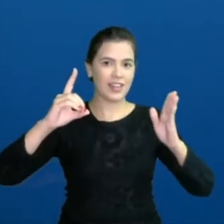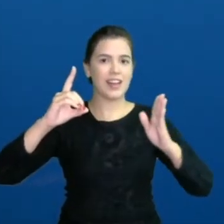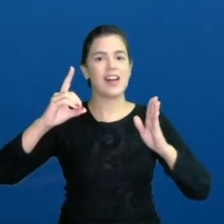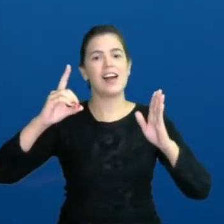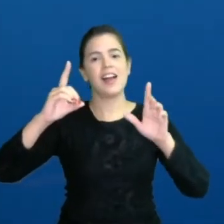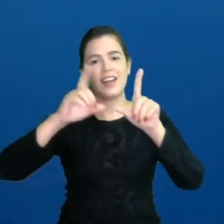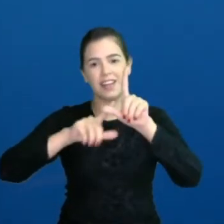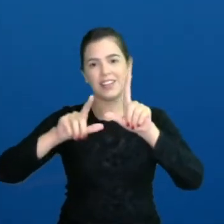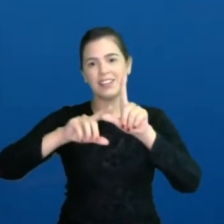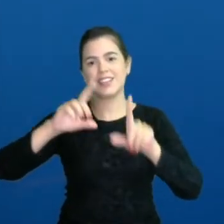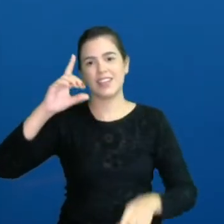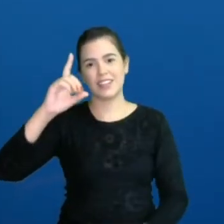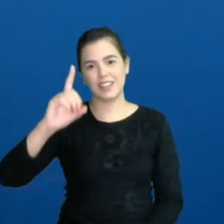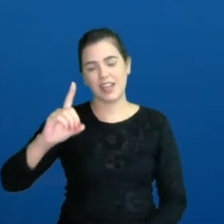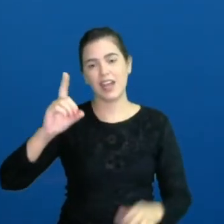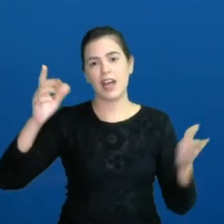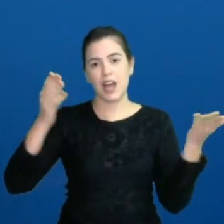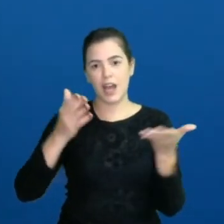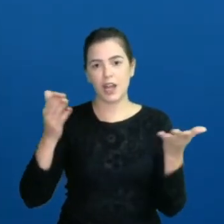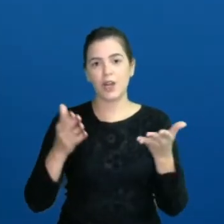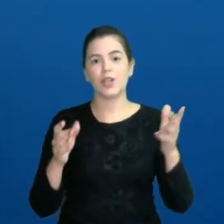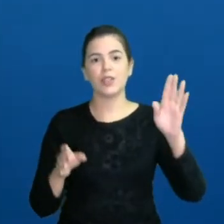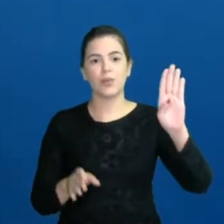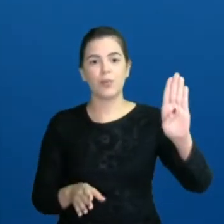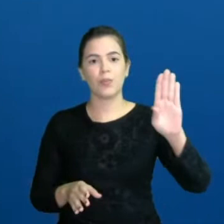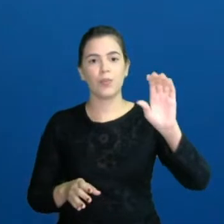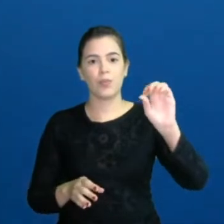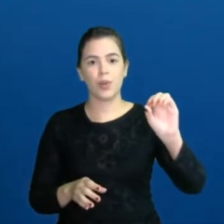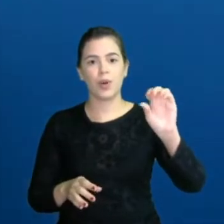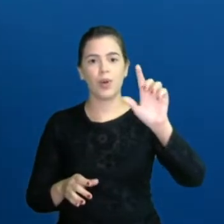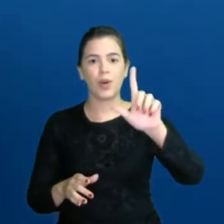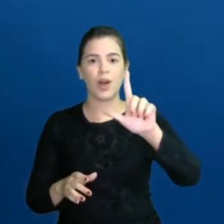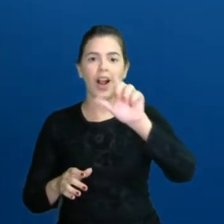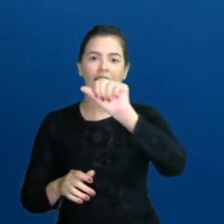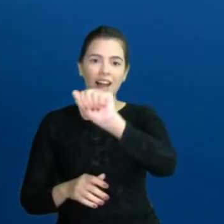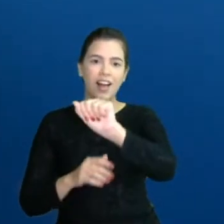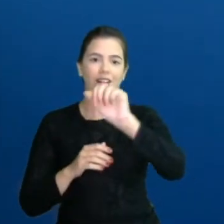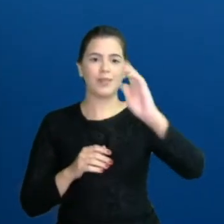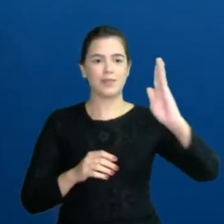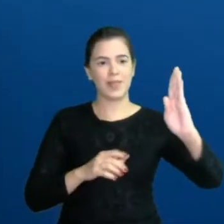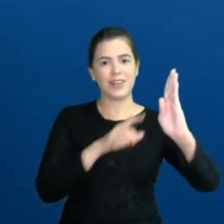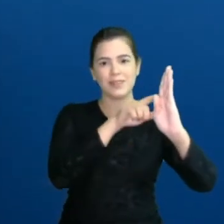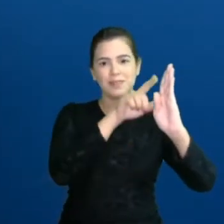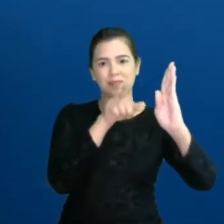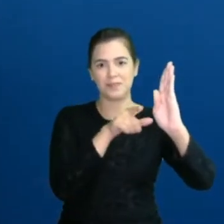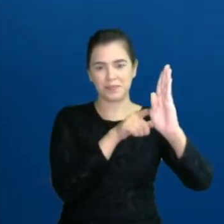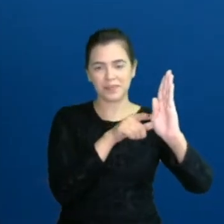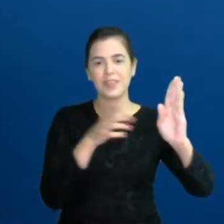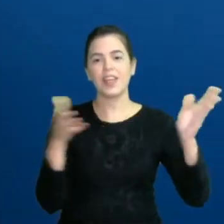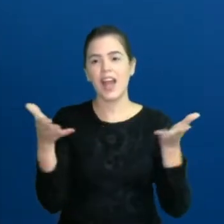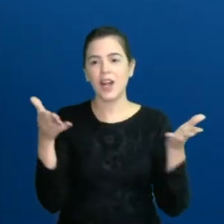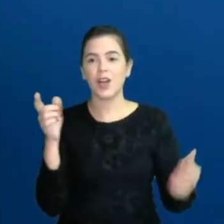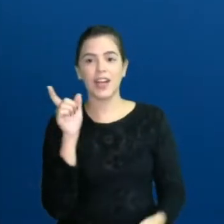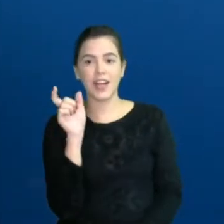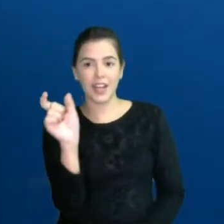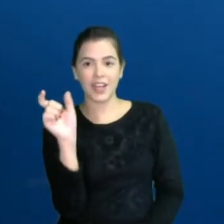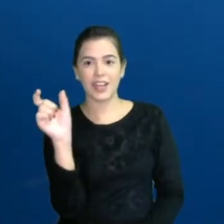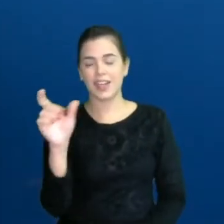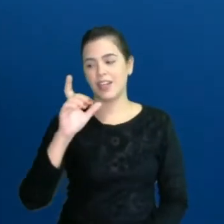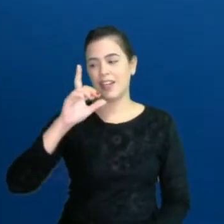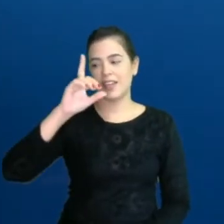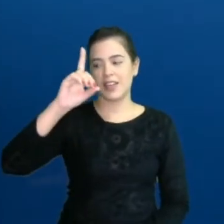tenho aqui, ó, B-O, Bó, L-A, Lá, bola. E aqui, D-O,